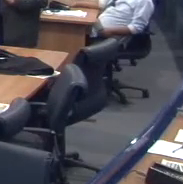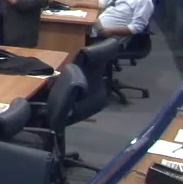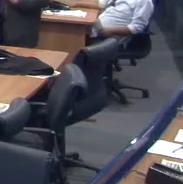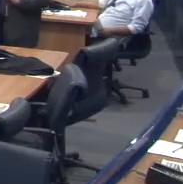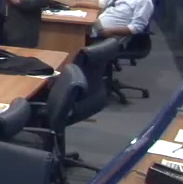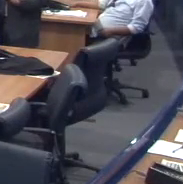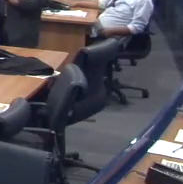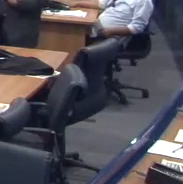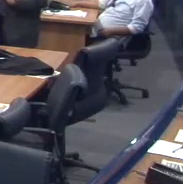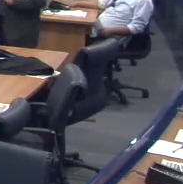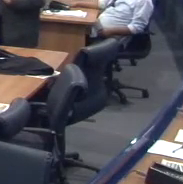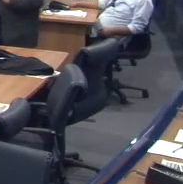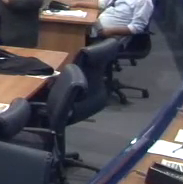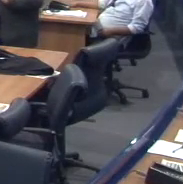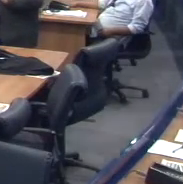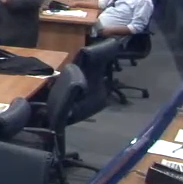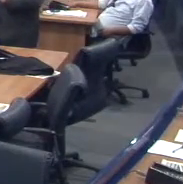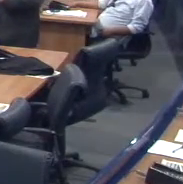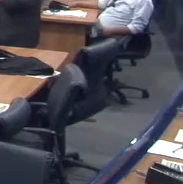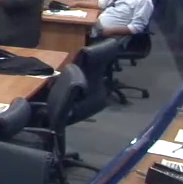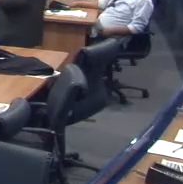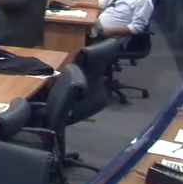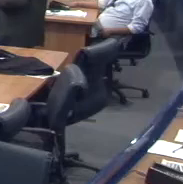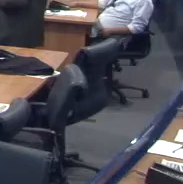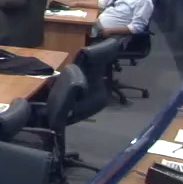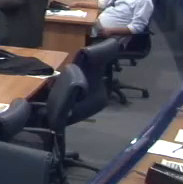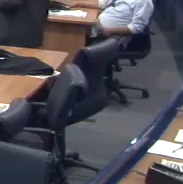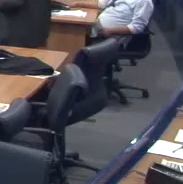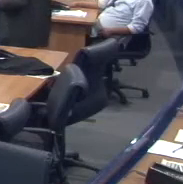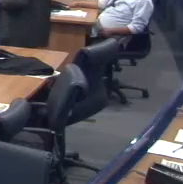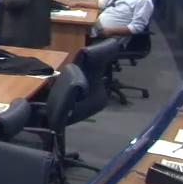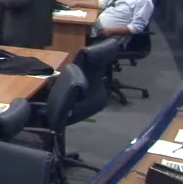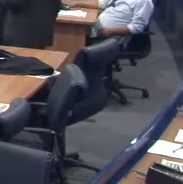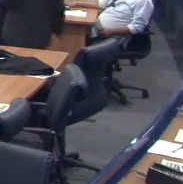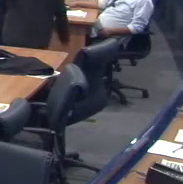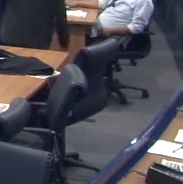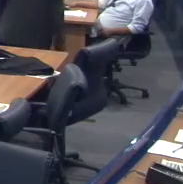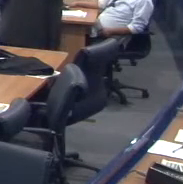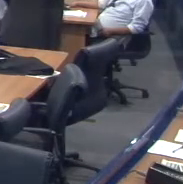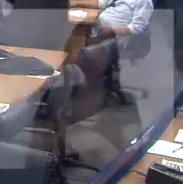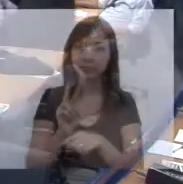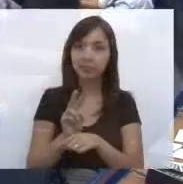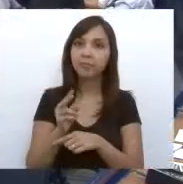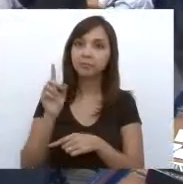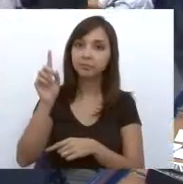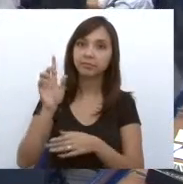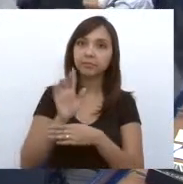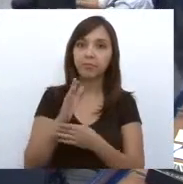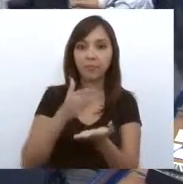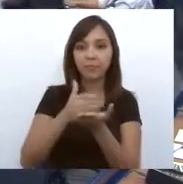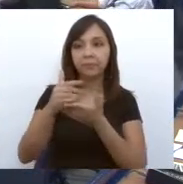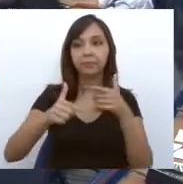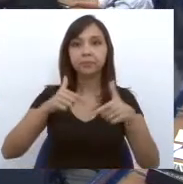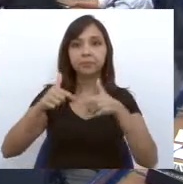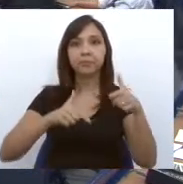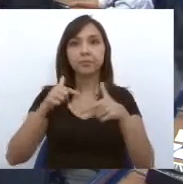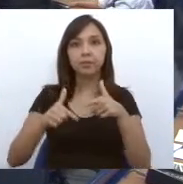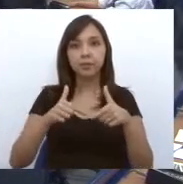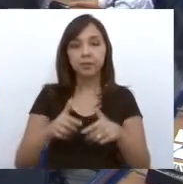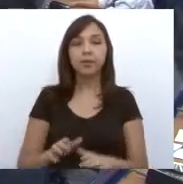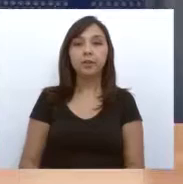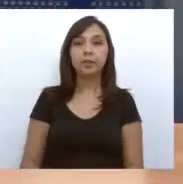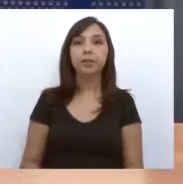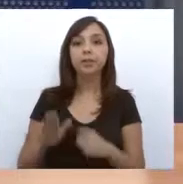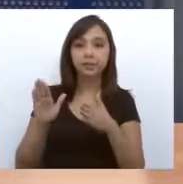Boa tarde, senhoras e senhores. A número legal, sob a proteção de Deus, iniciamos o trabalho